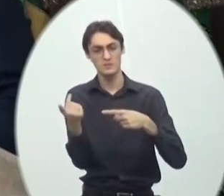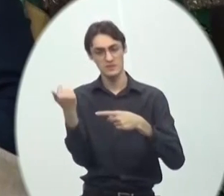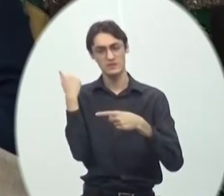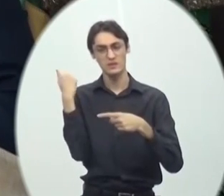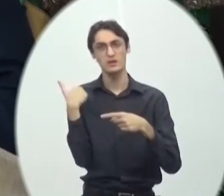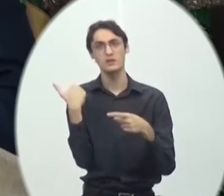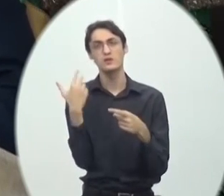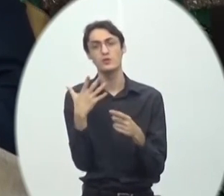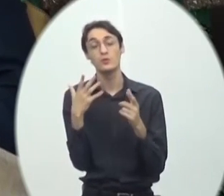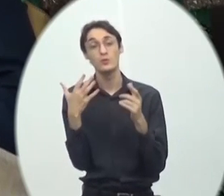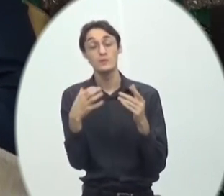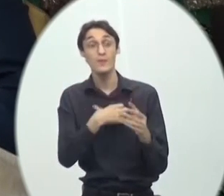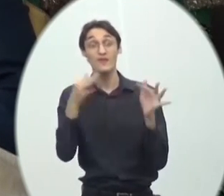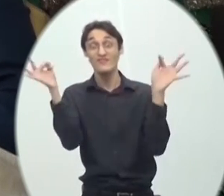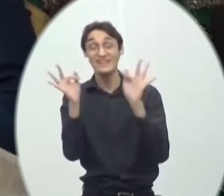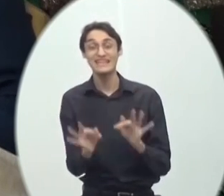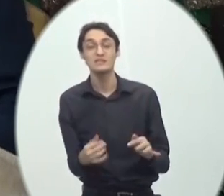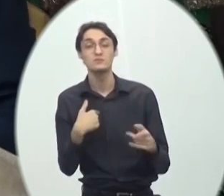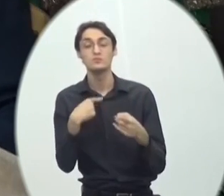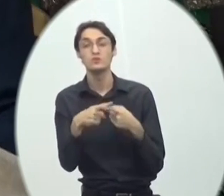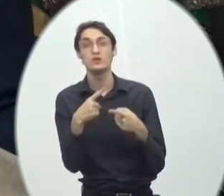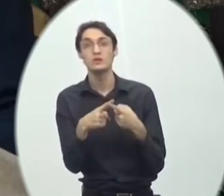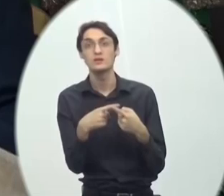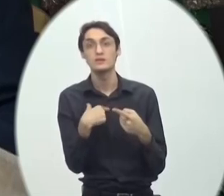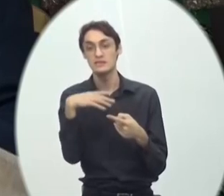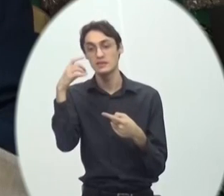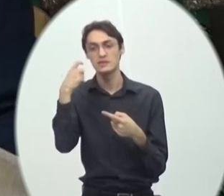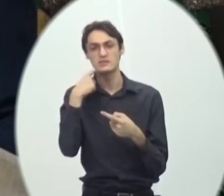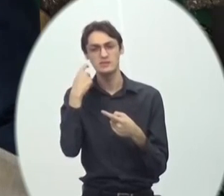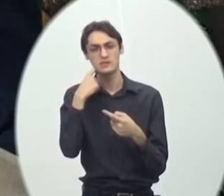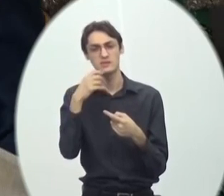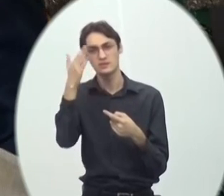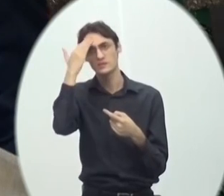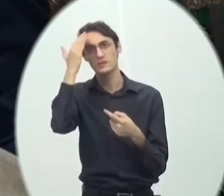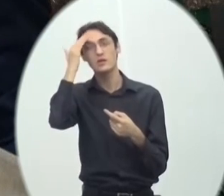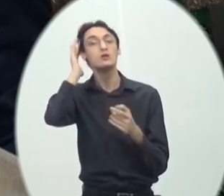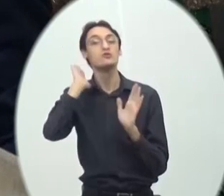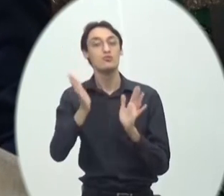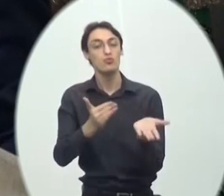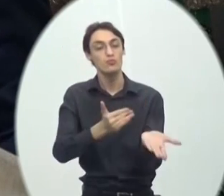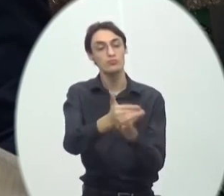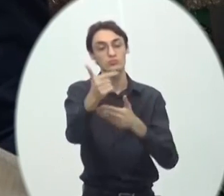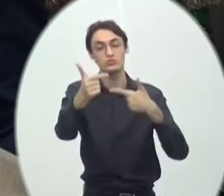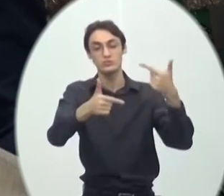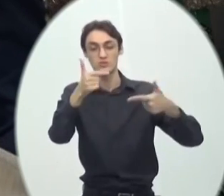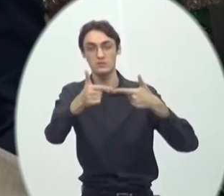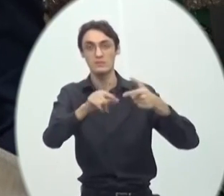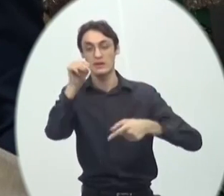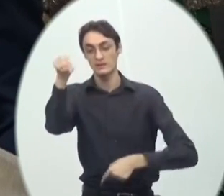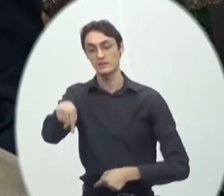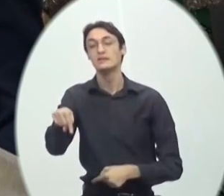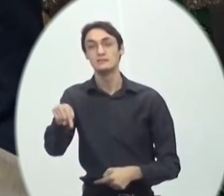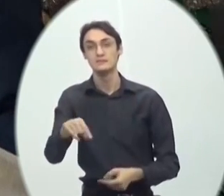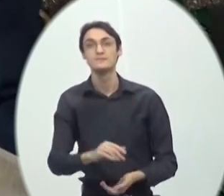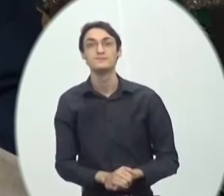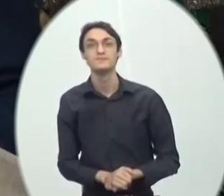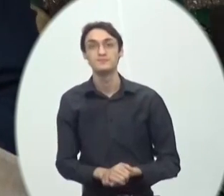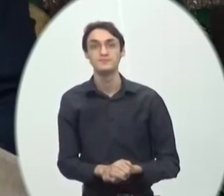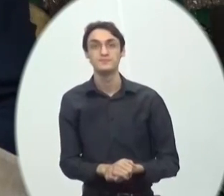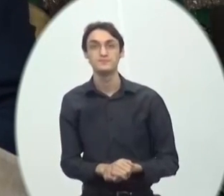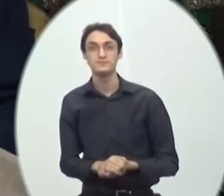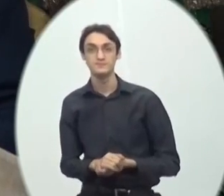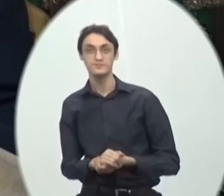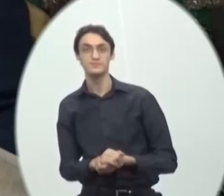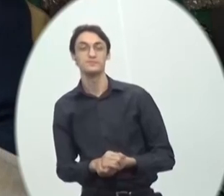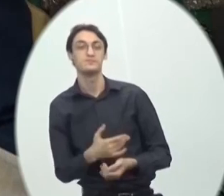porque essa semana, no final da semana, o pessoal já estava fazendo os trabalhos. E se a gente for dar uma passadinha